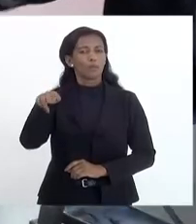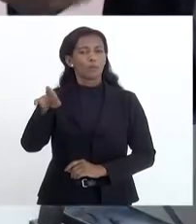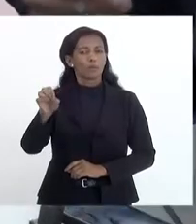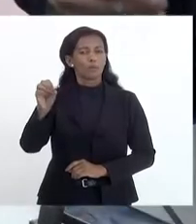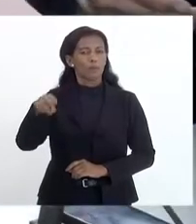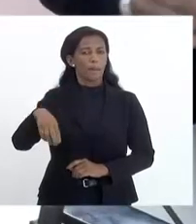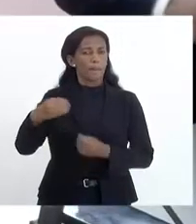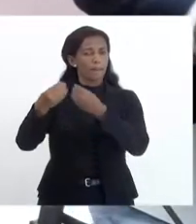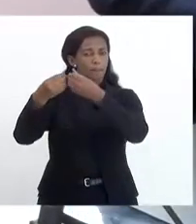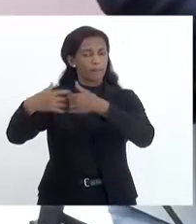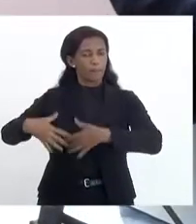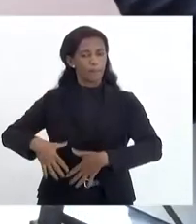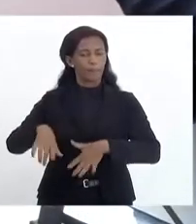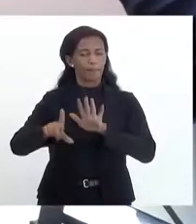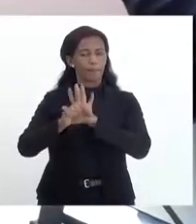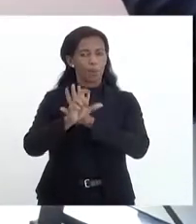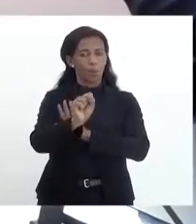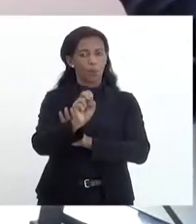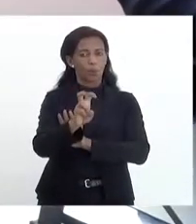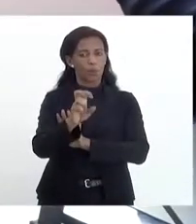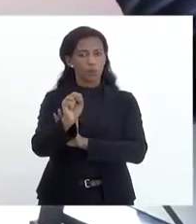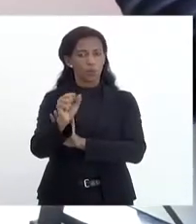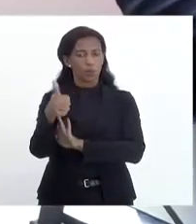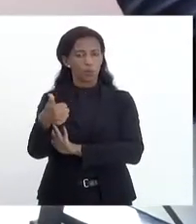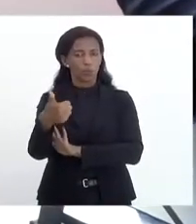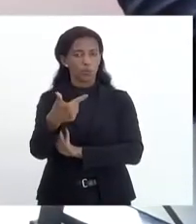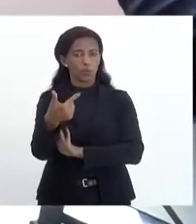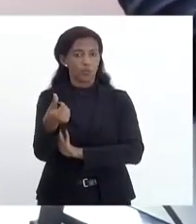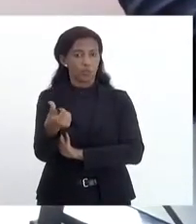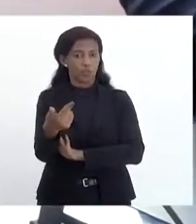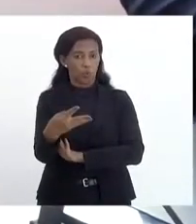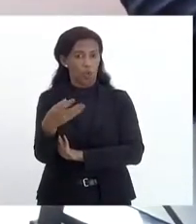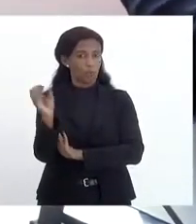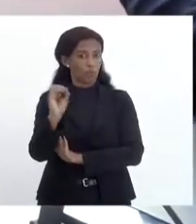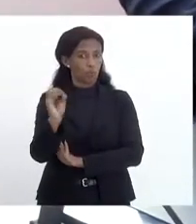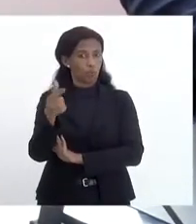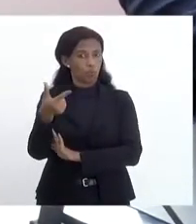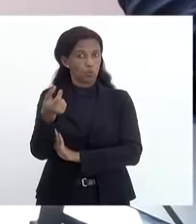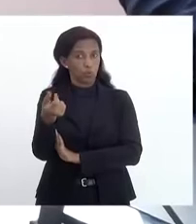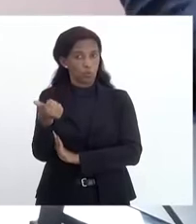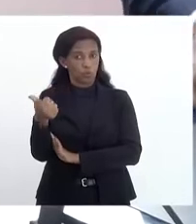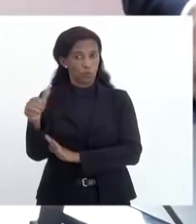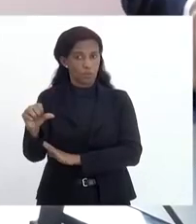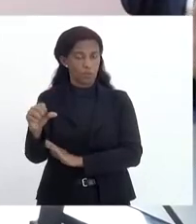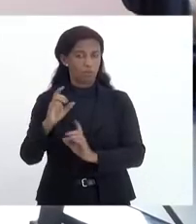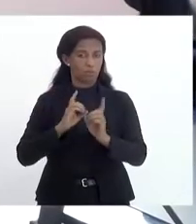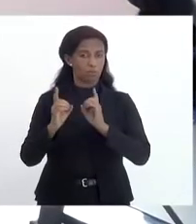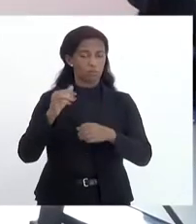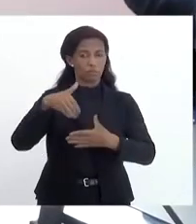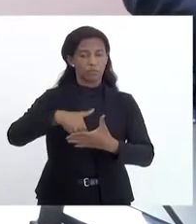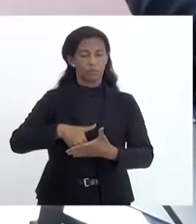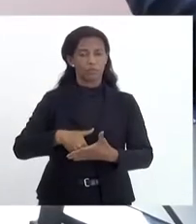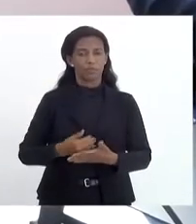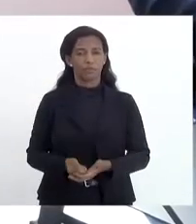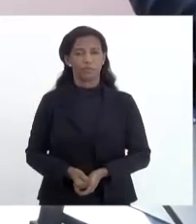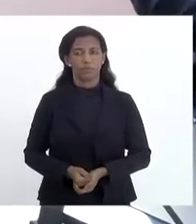parecer pela prejudicabilidade pela lei 8581 de 24 de outubro de 19. Em discussão e em